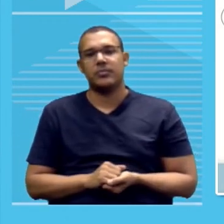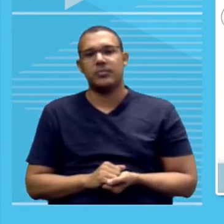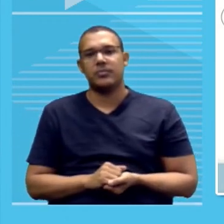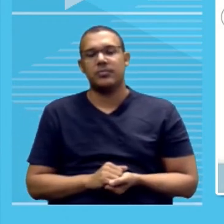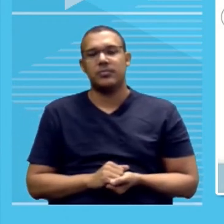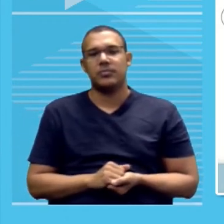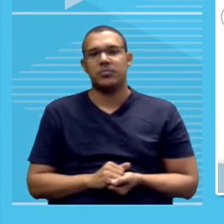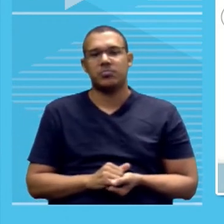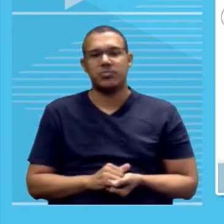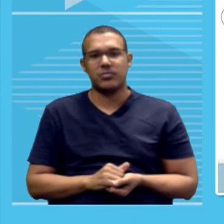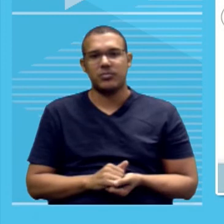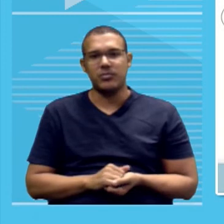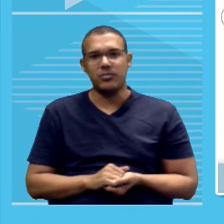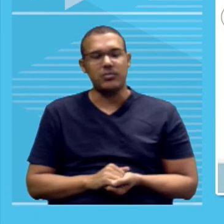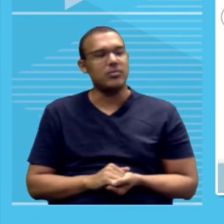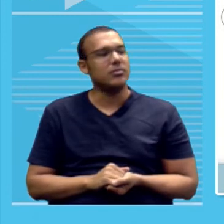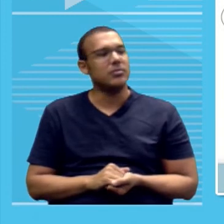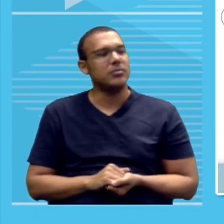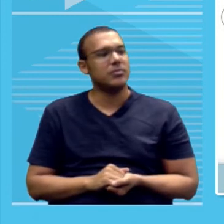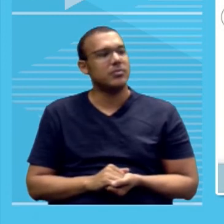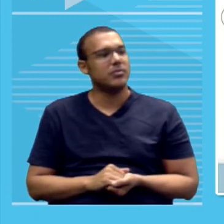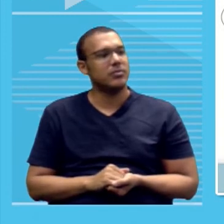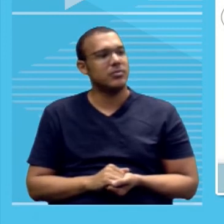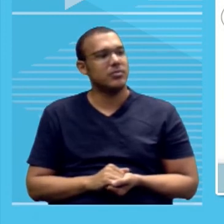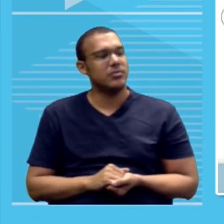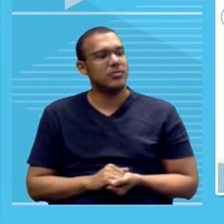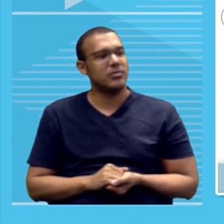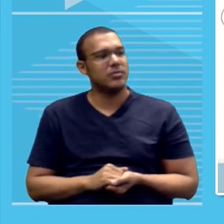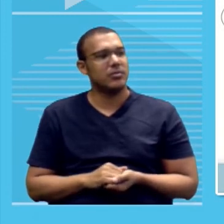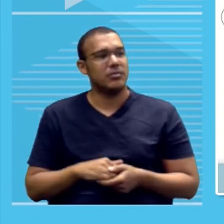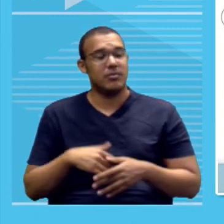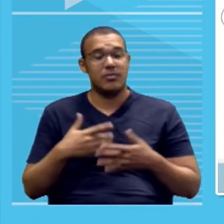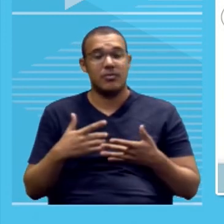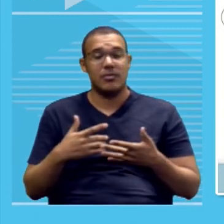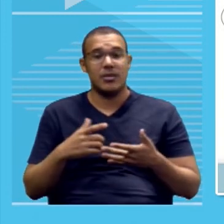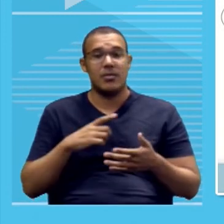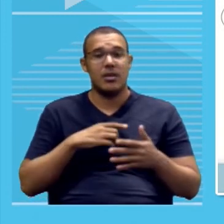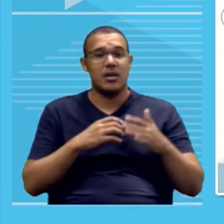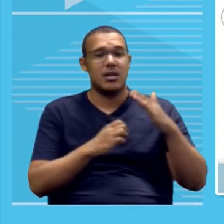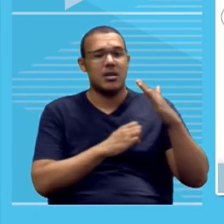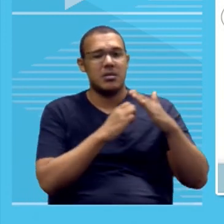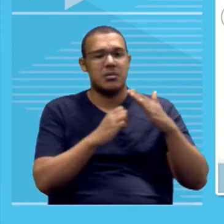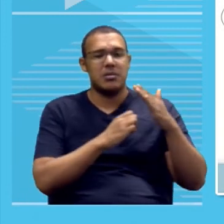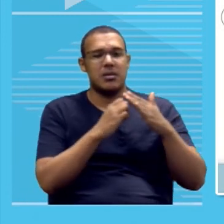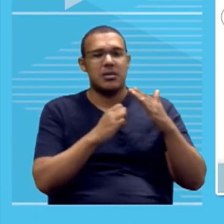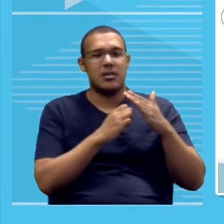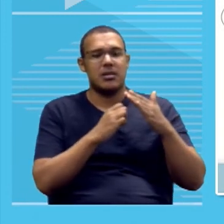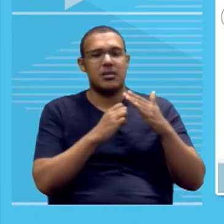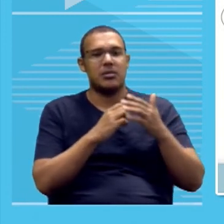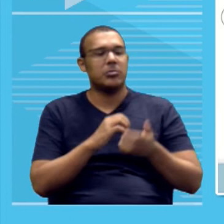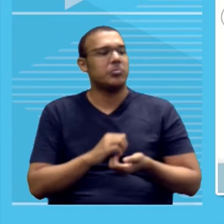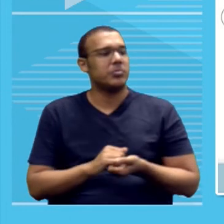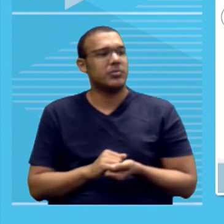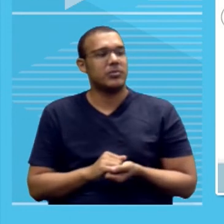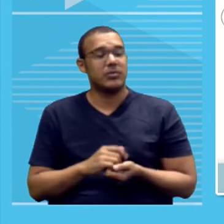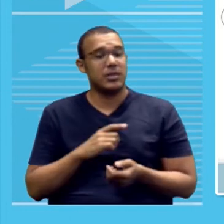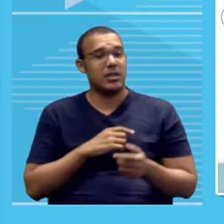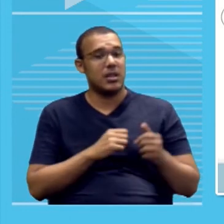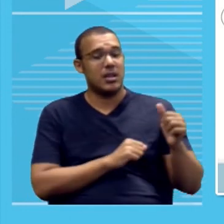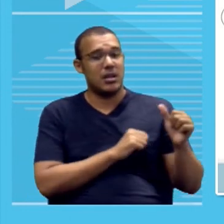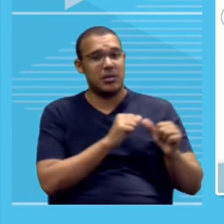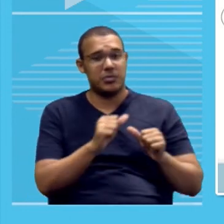produz uma energia mecânica que é uma energia associada ao movimento. A gente está falando de empresas muito grandes, né, dentro do sistema, que